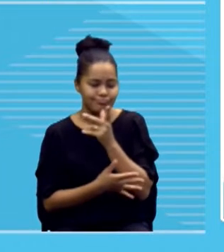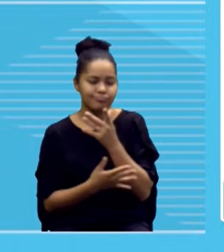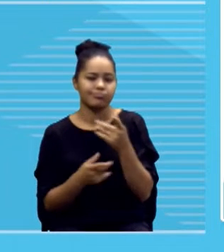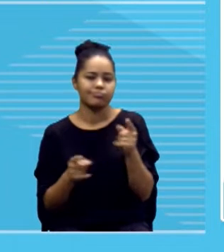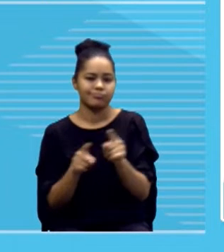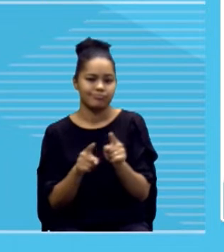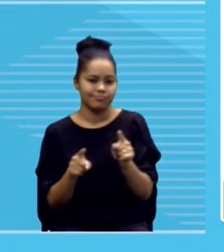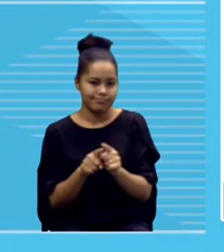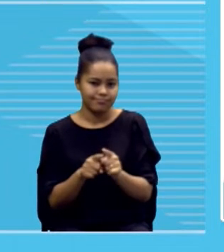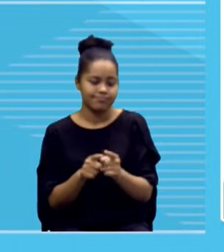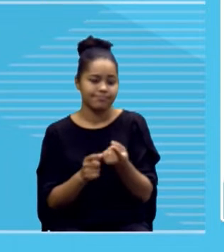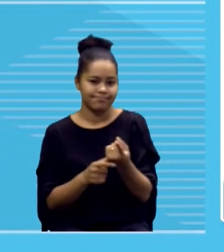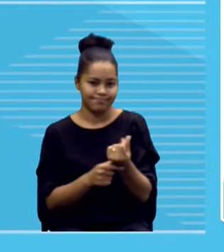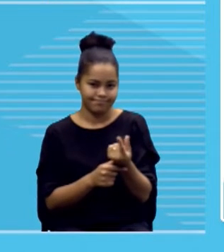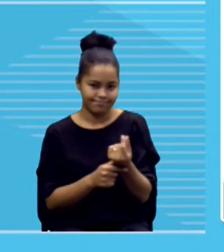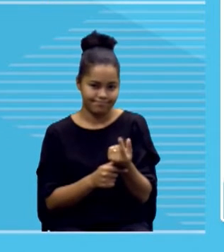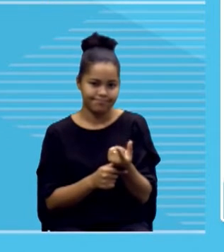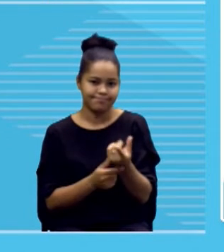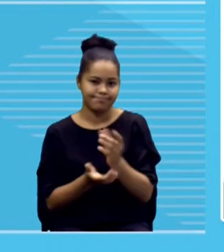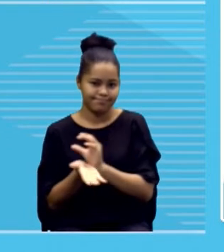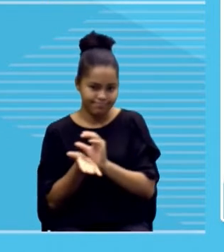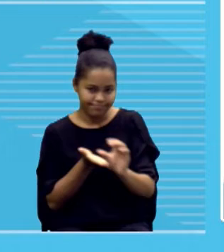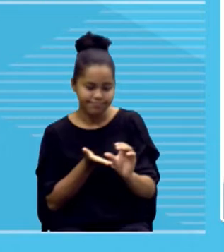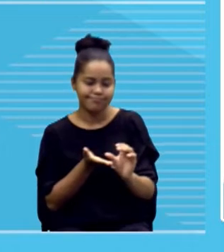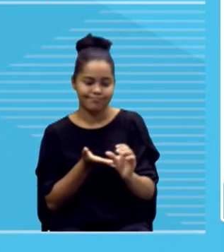esforço e, claro, dinheiro.